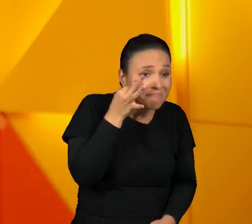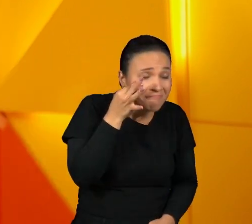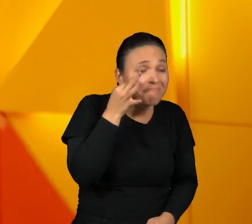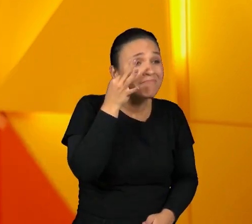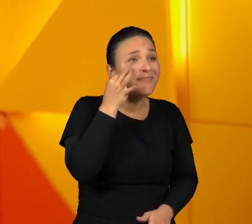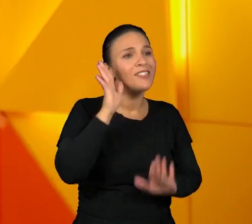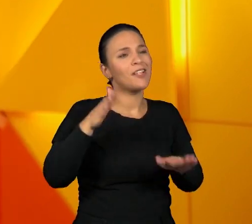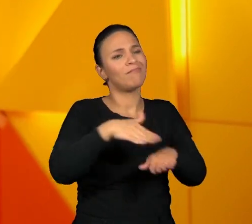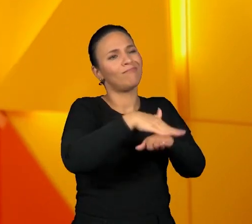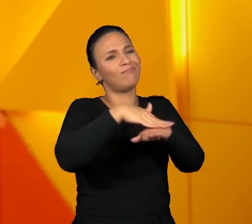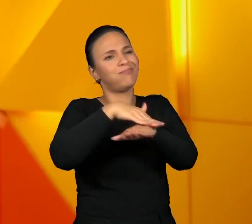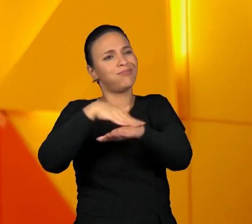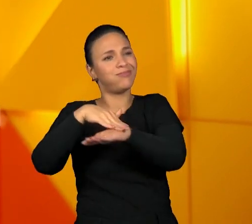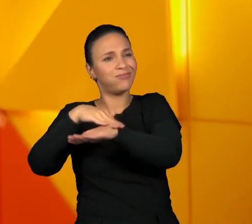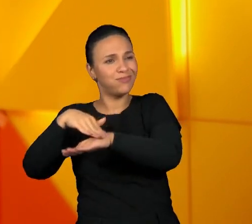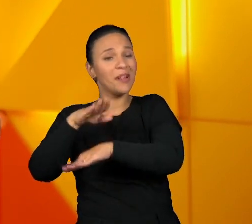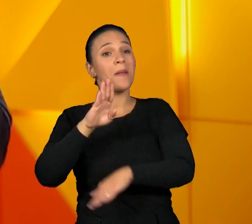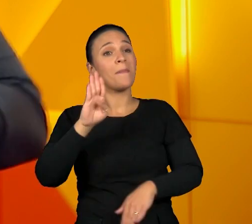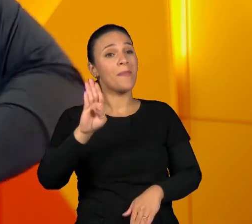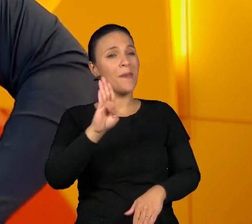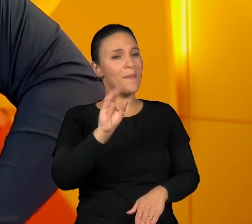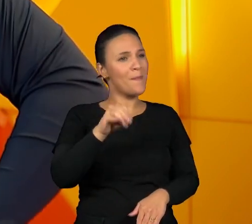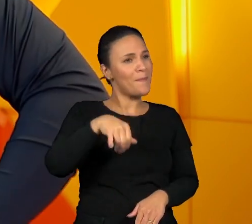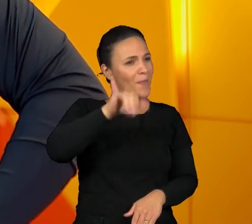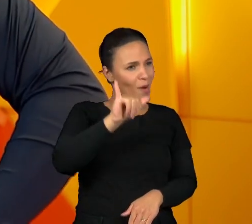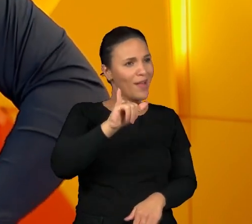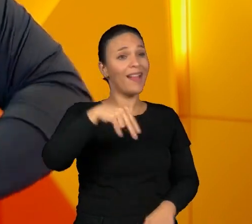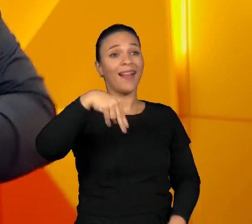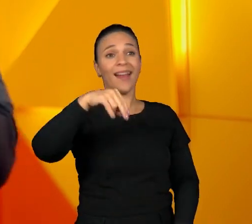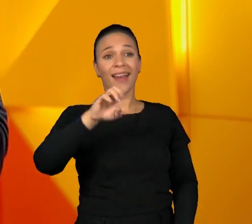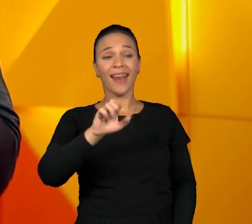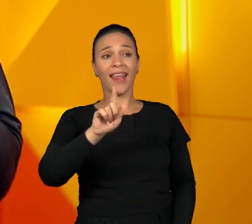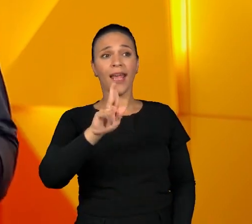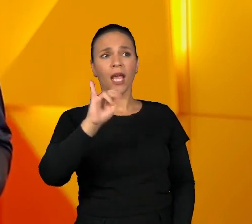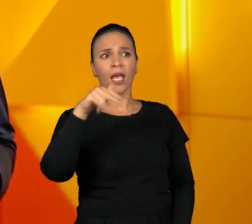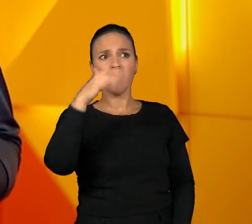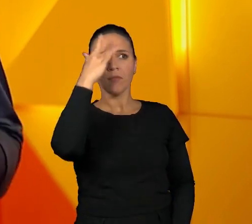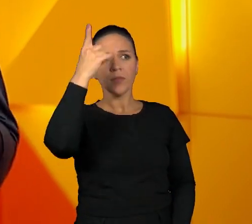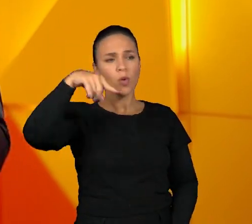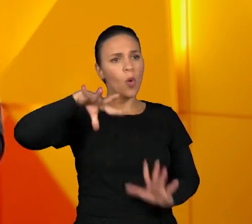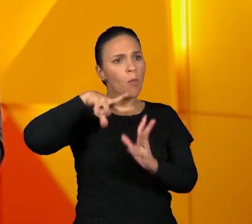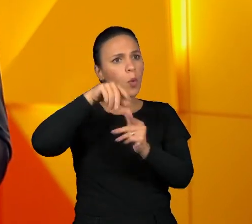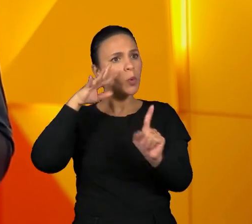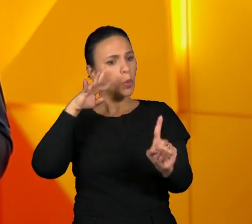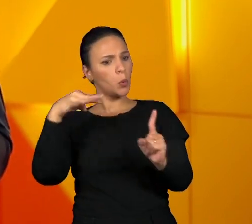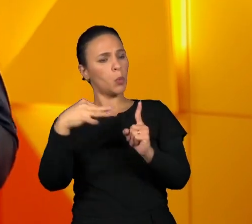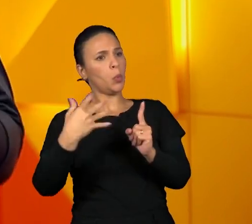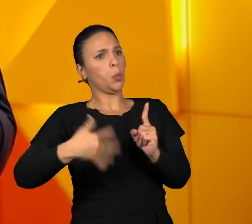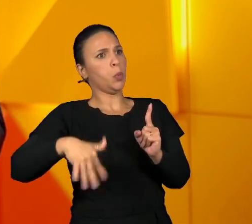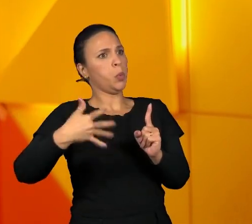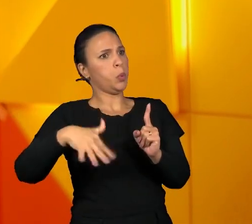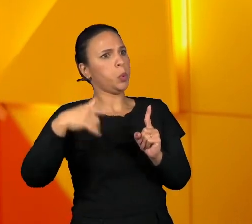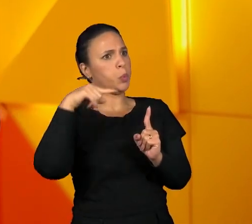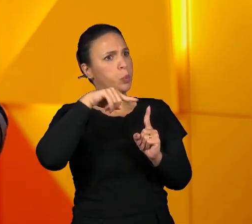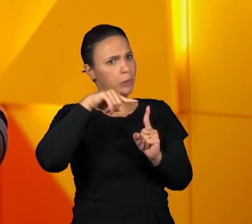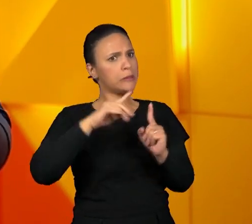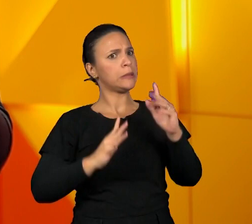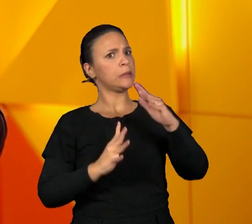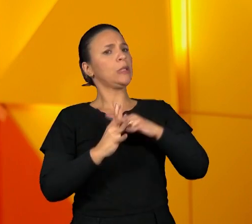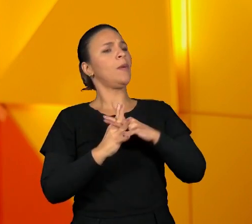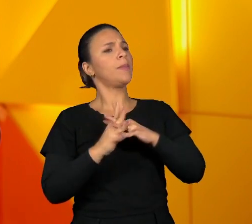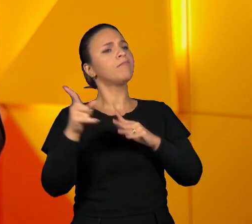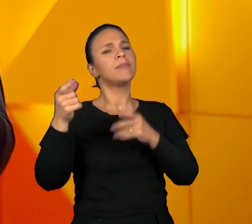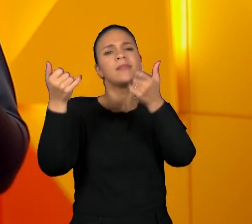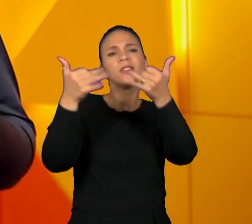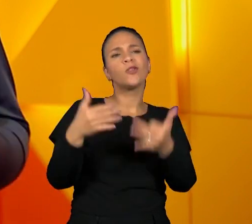e conversamos com o b-boy Neguinho, que está reconhecido como um dos melhores do mundo. E ele falou um pouco sobre a trajetória dele